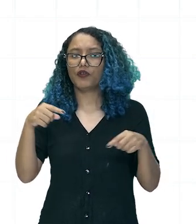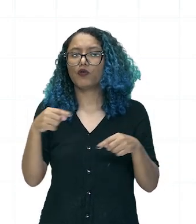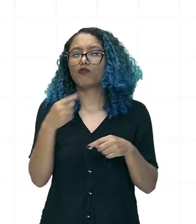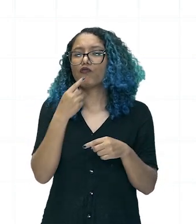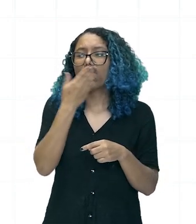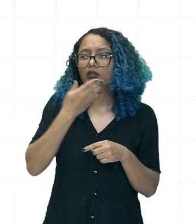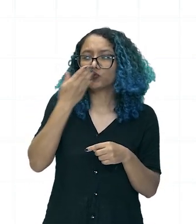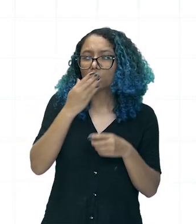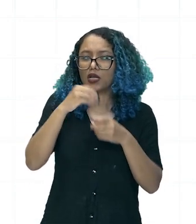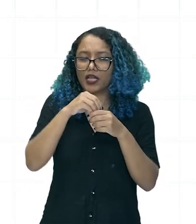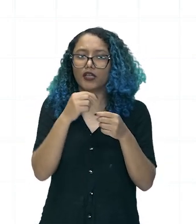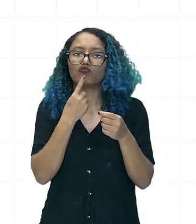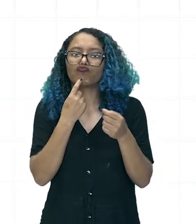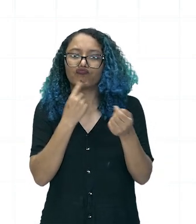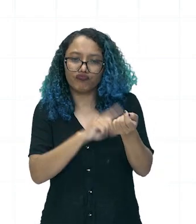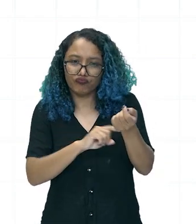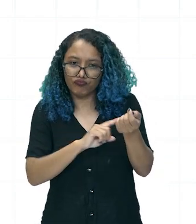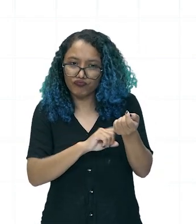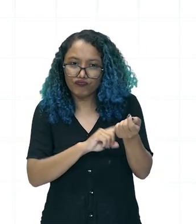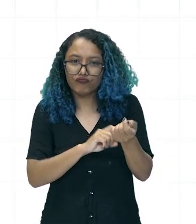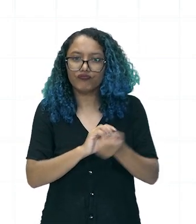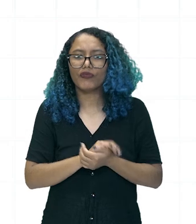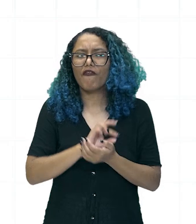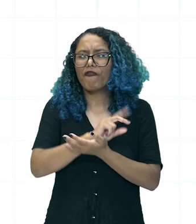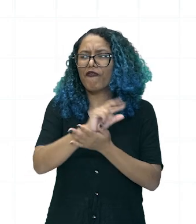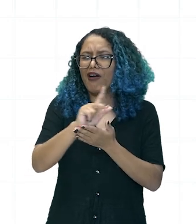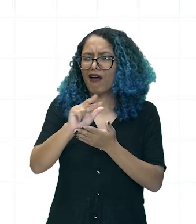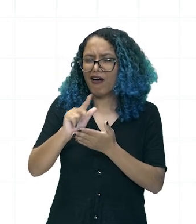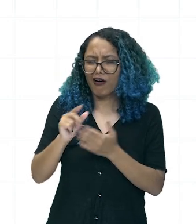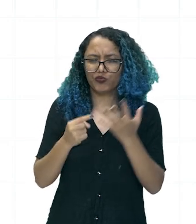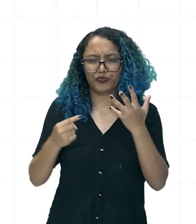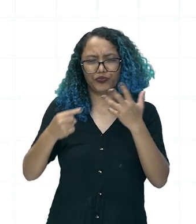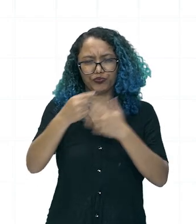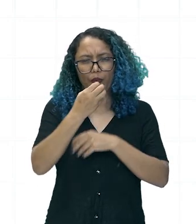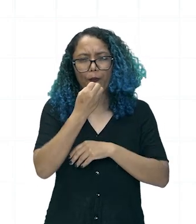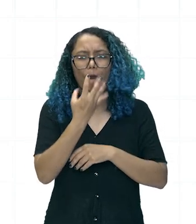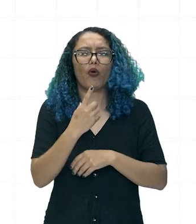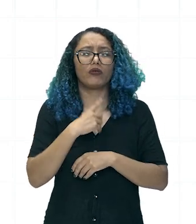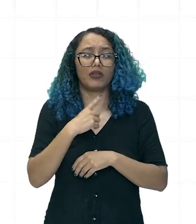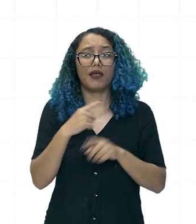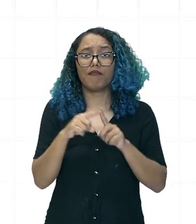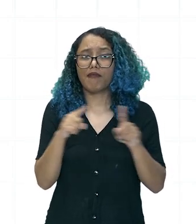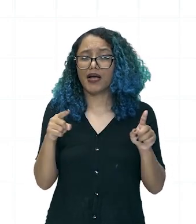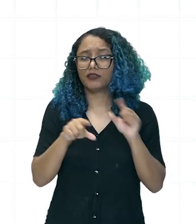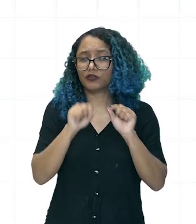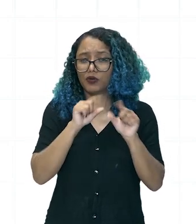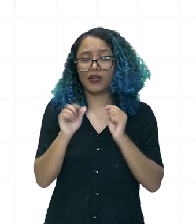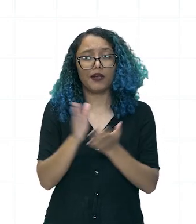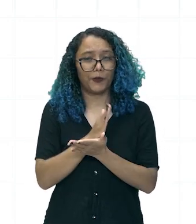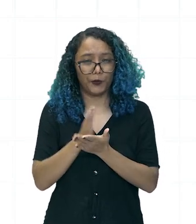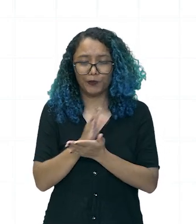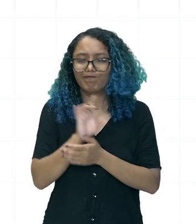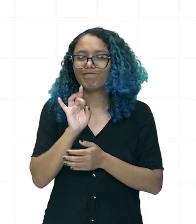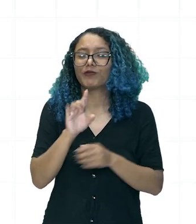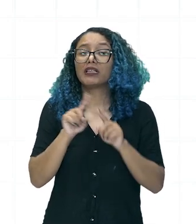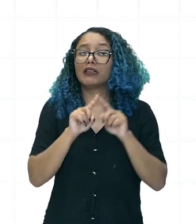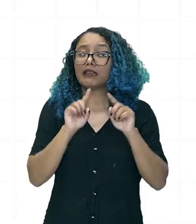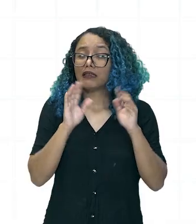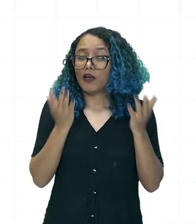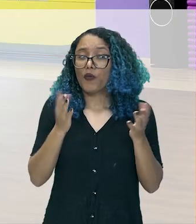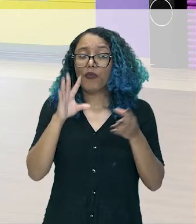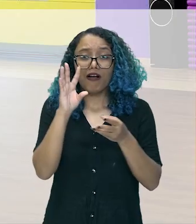se praticar a ginástica de academia ou ginástica aeróbica. Vejam aí. Primeiramente, emagrecimento e controle do